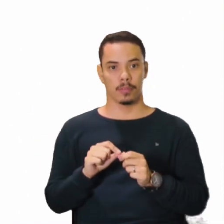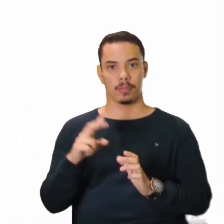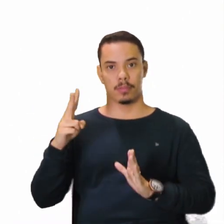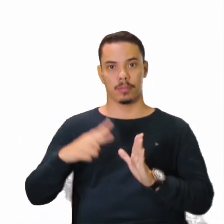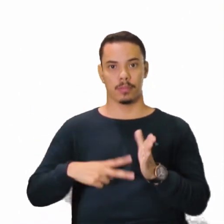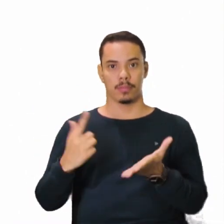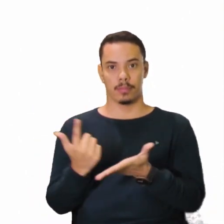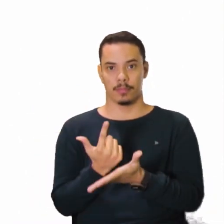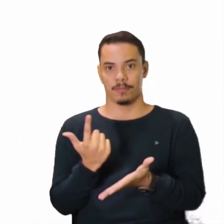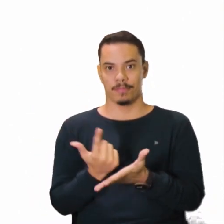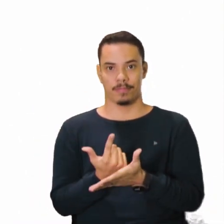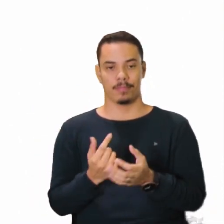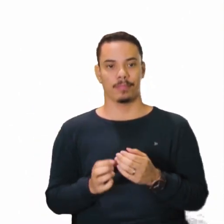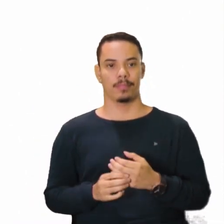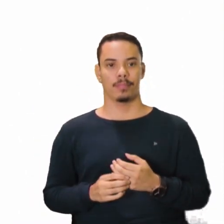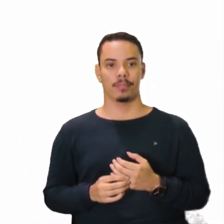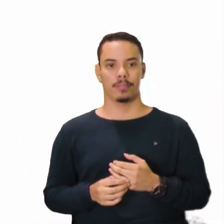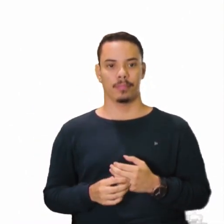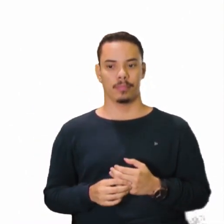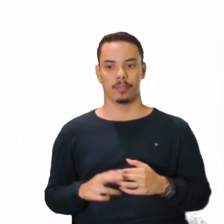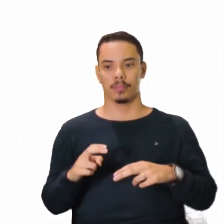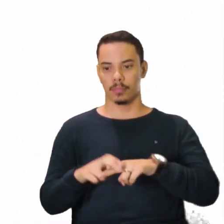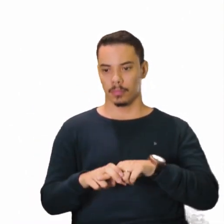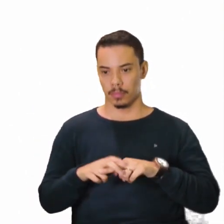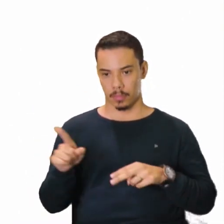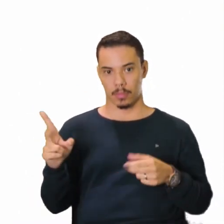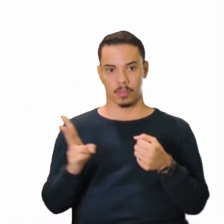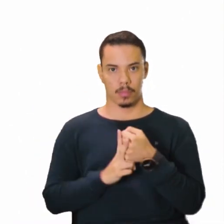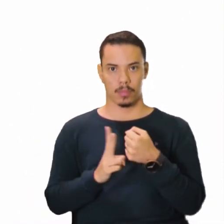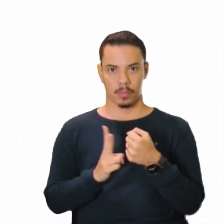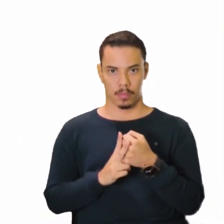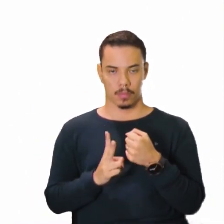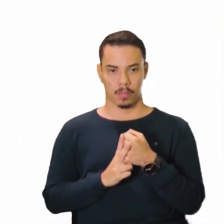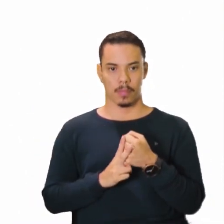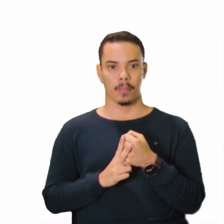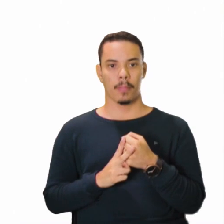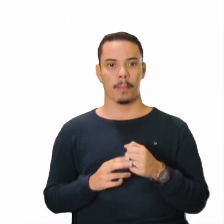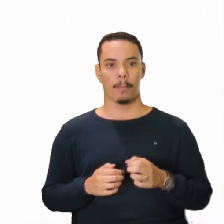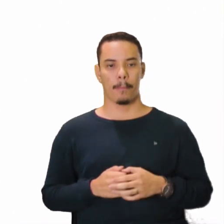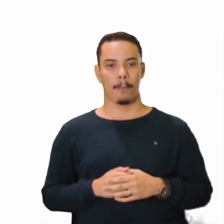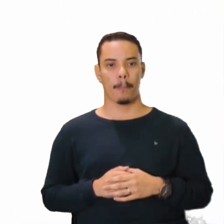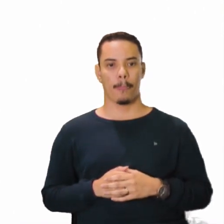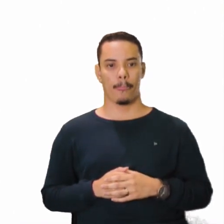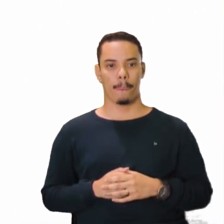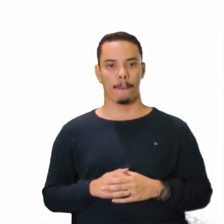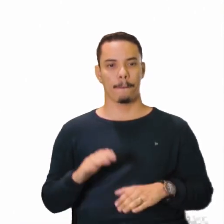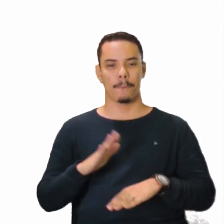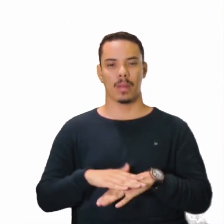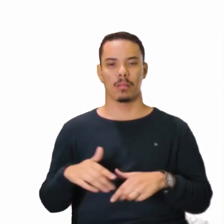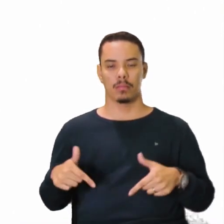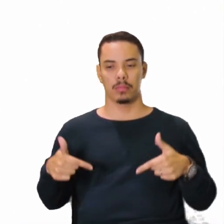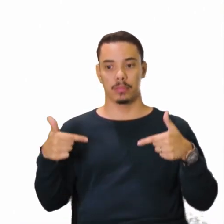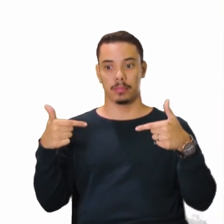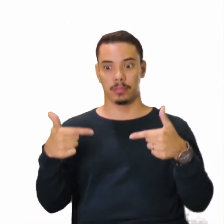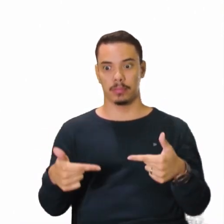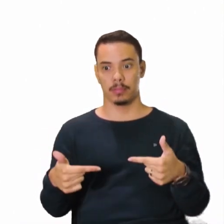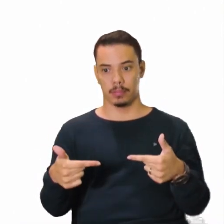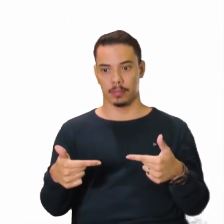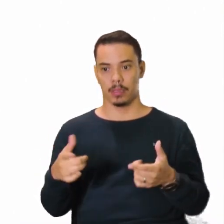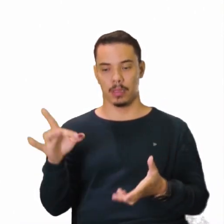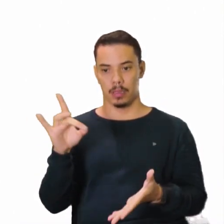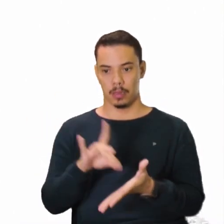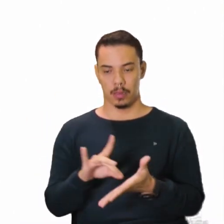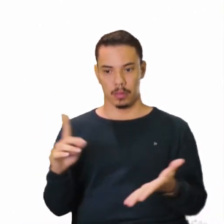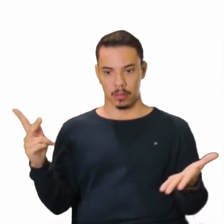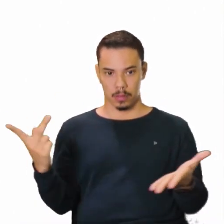o livro. Olha só a ação, então esse é o verbo, ok? E aqui é uma ação